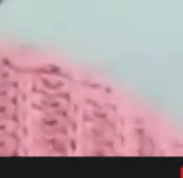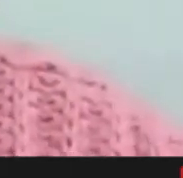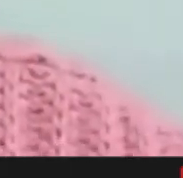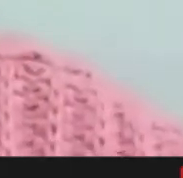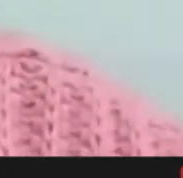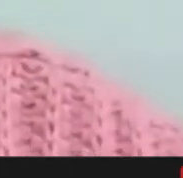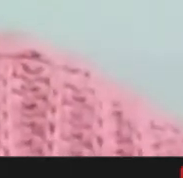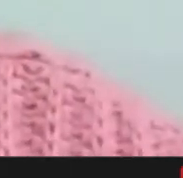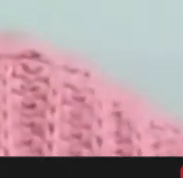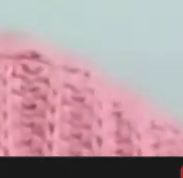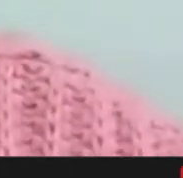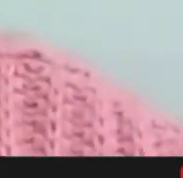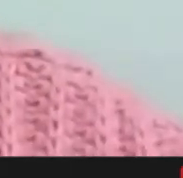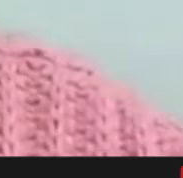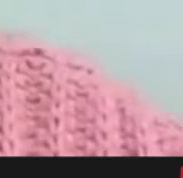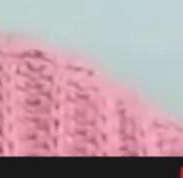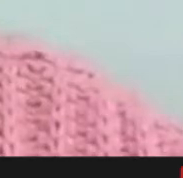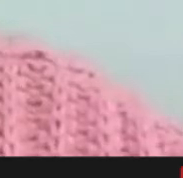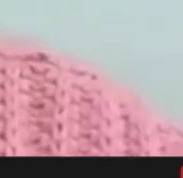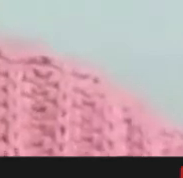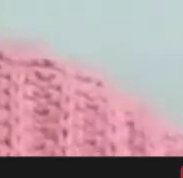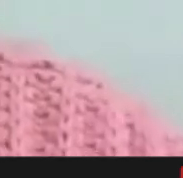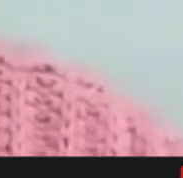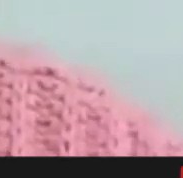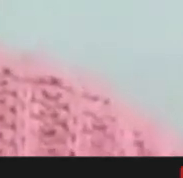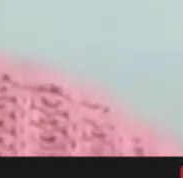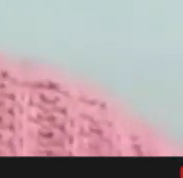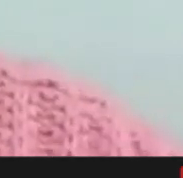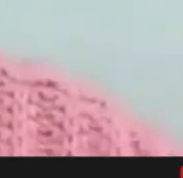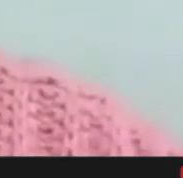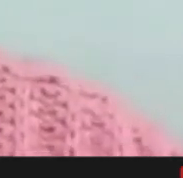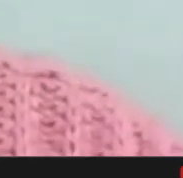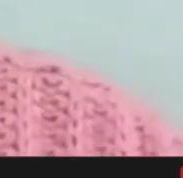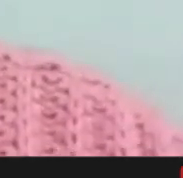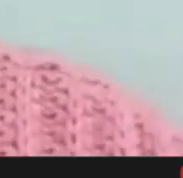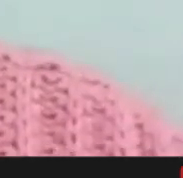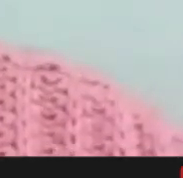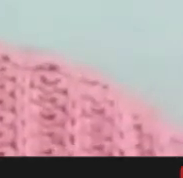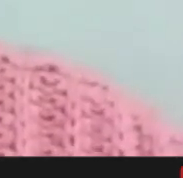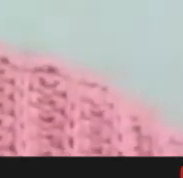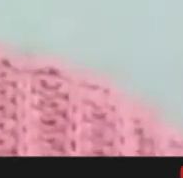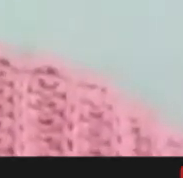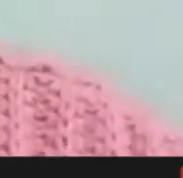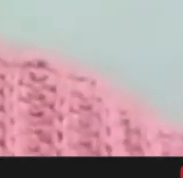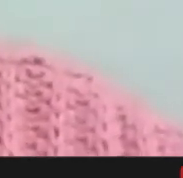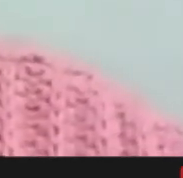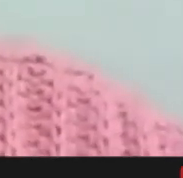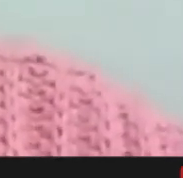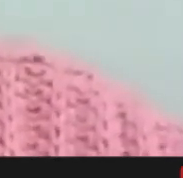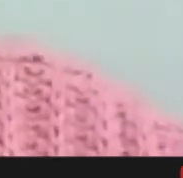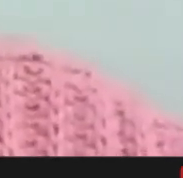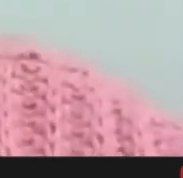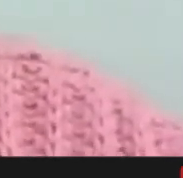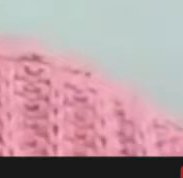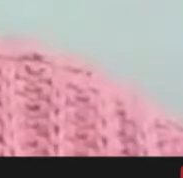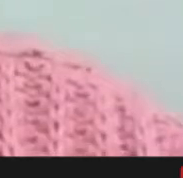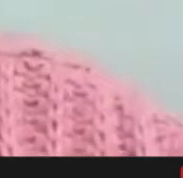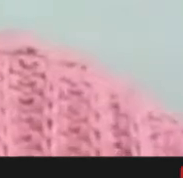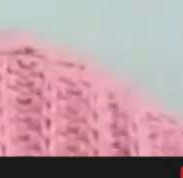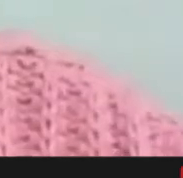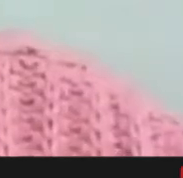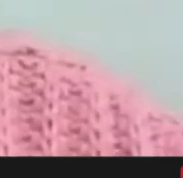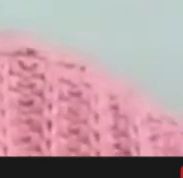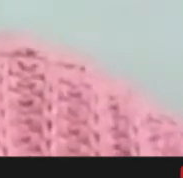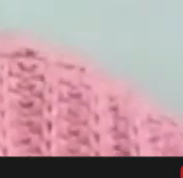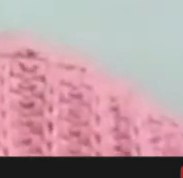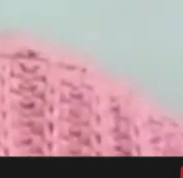sabemos os números de pessoas que vieram a perder sua vida em função da doença, e todos